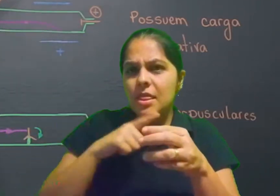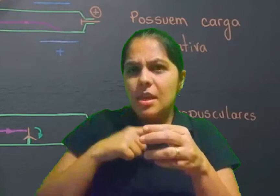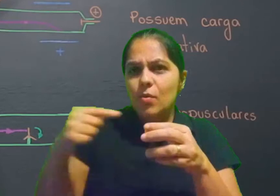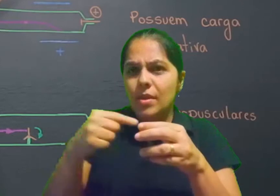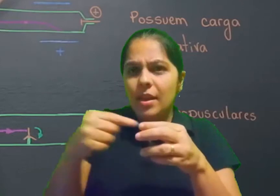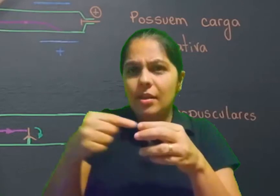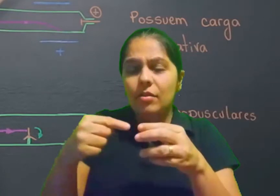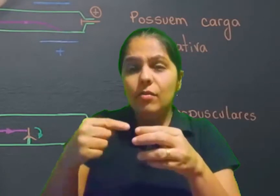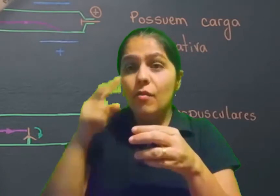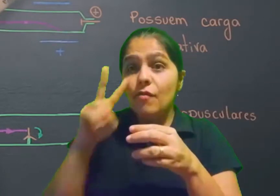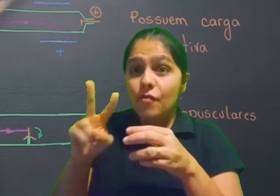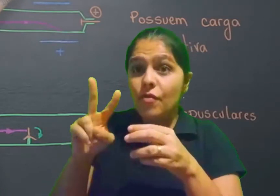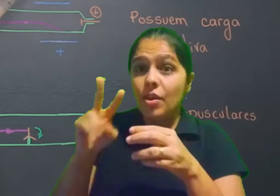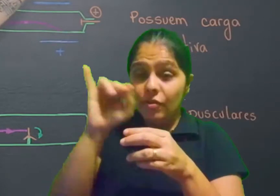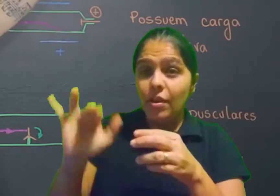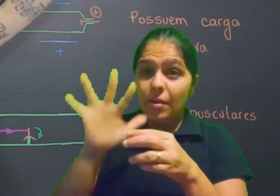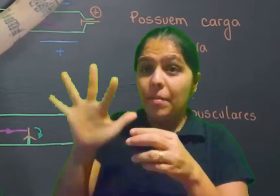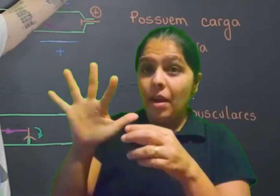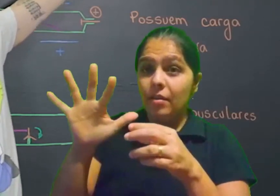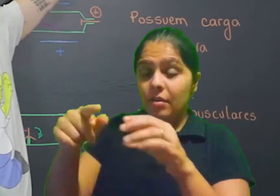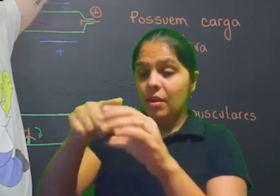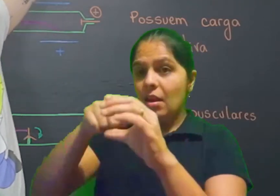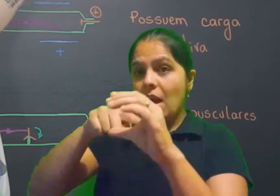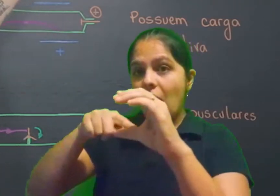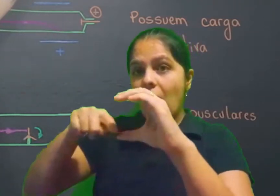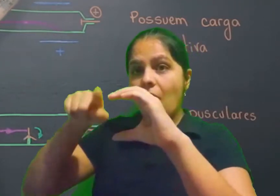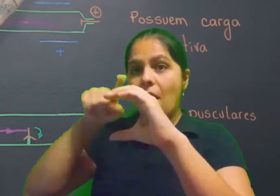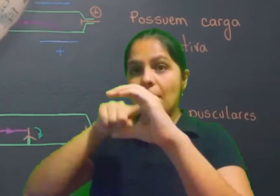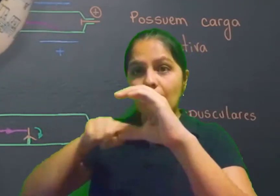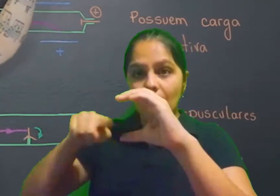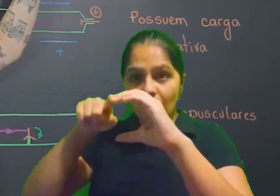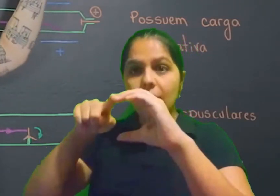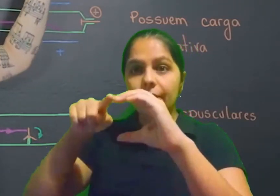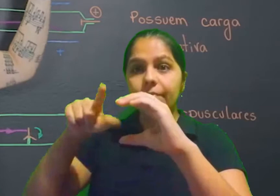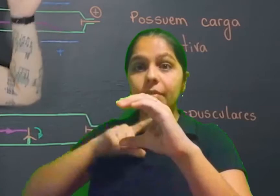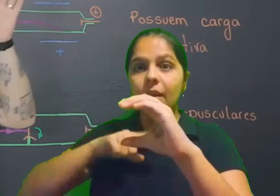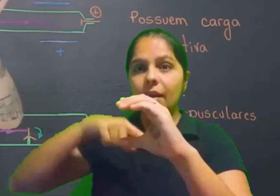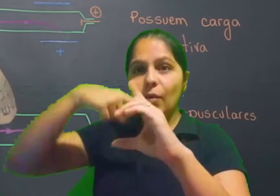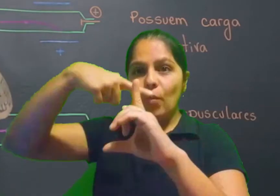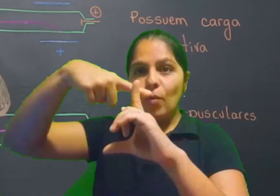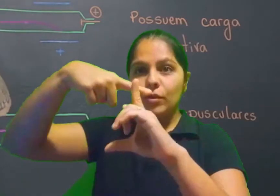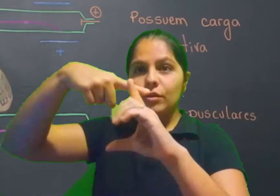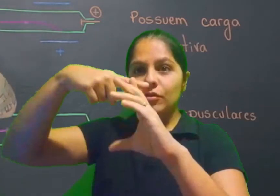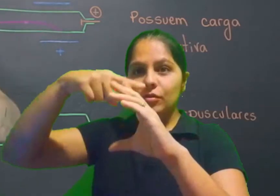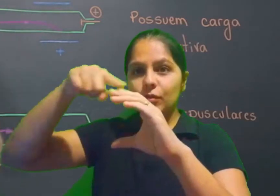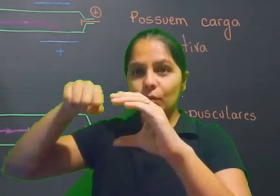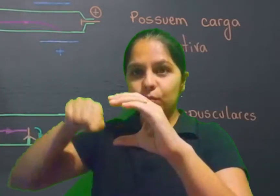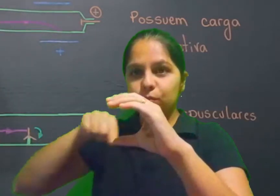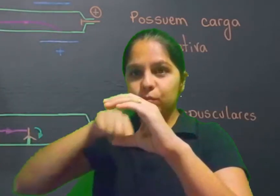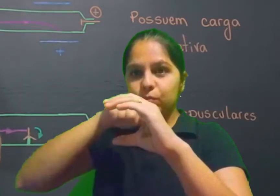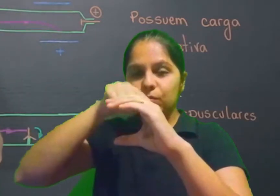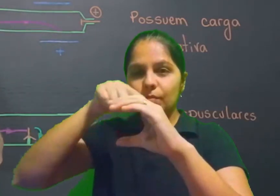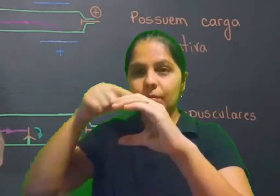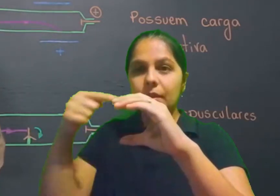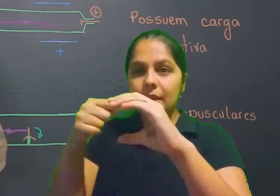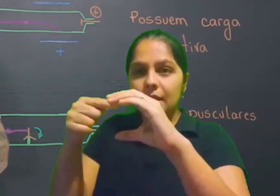se fosse esse componente aqui, ó, um componente onde está cheio de partículas positivas e as carguinhas